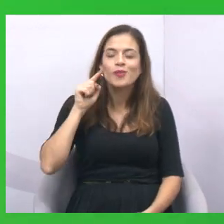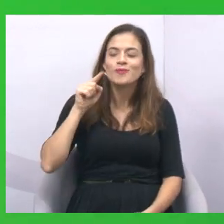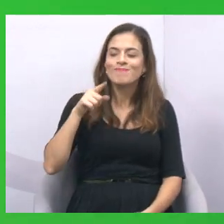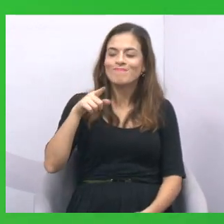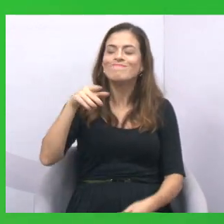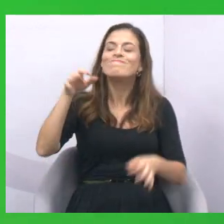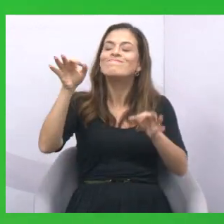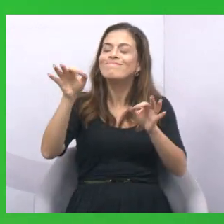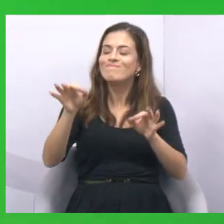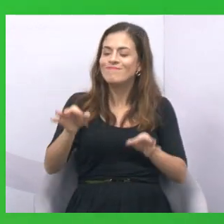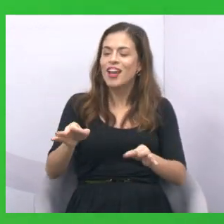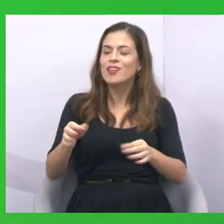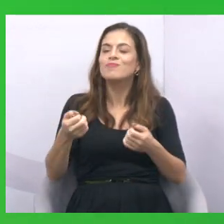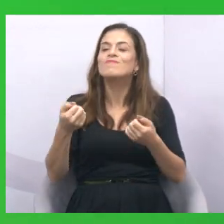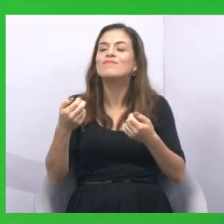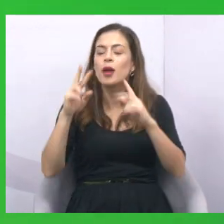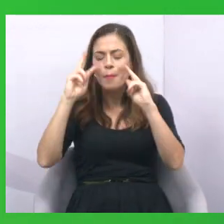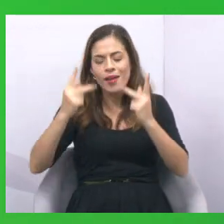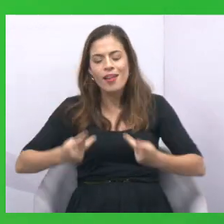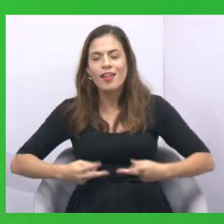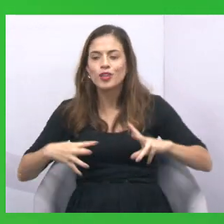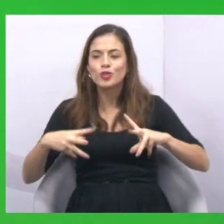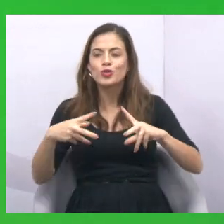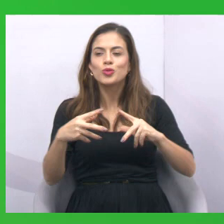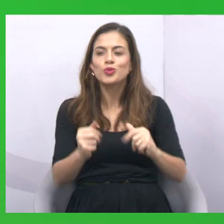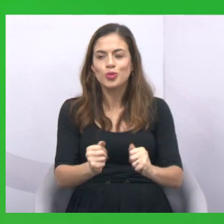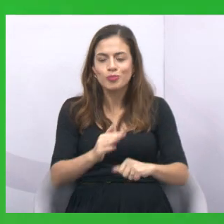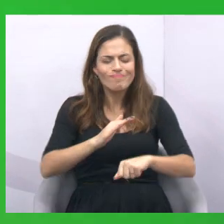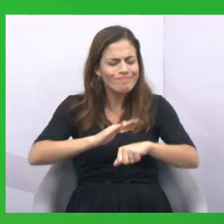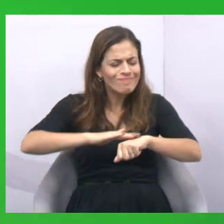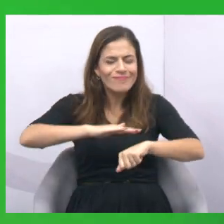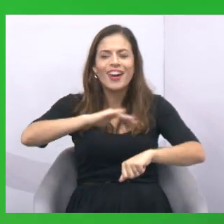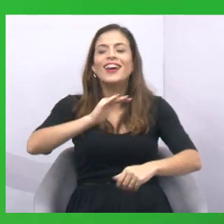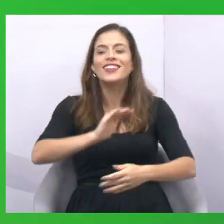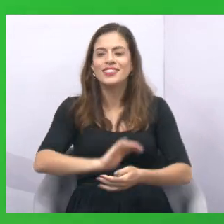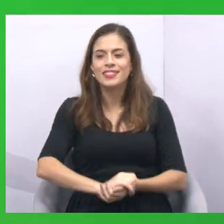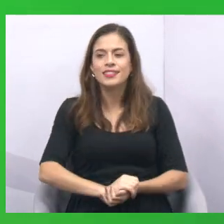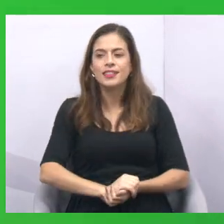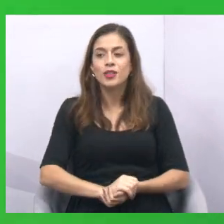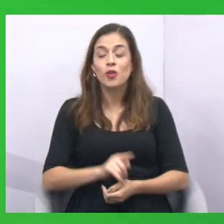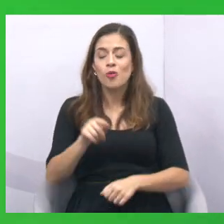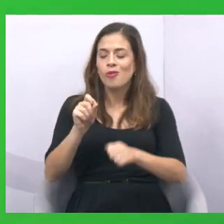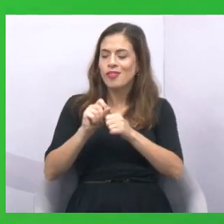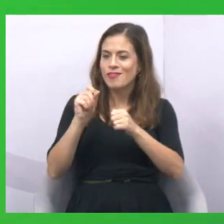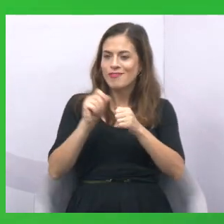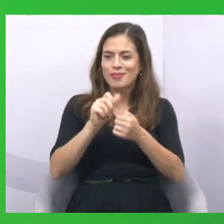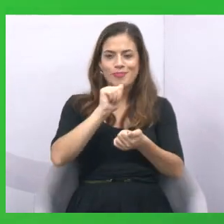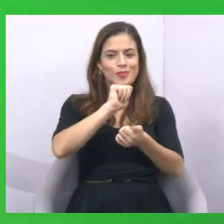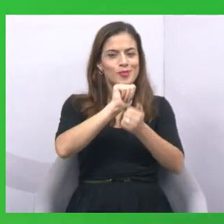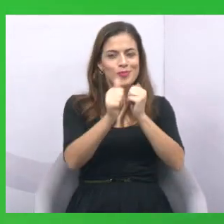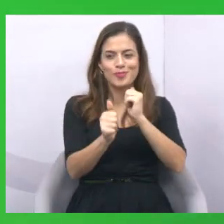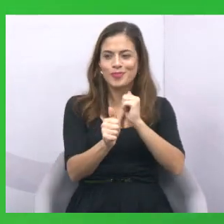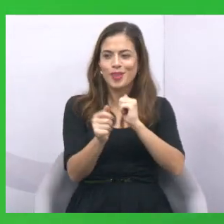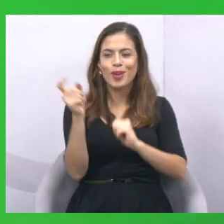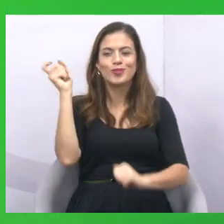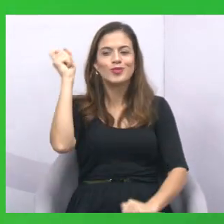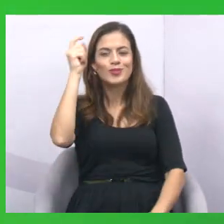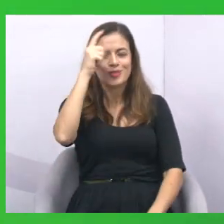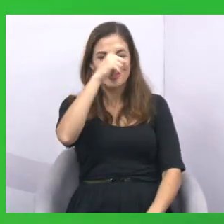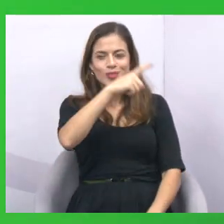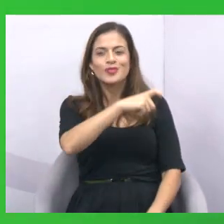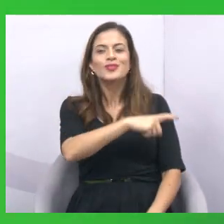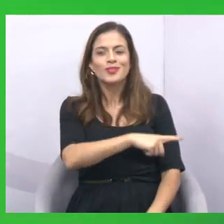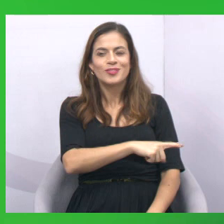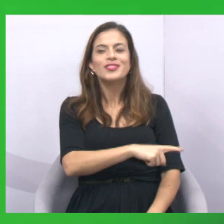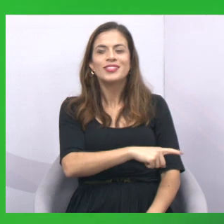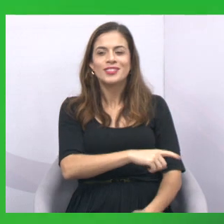realmente merece tudo e muito mais, porque afinal de contas, o que você fez por esse esporte, dificilmente ele vai